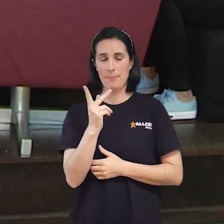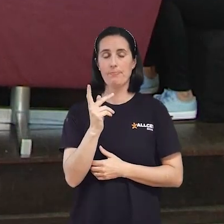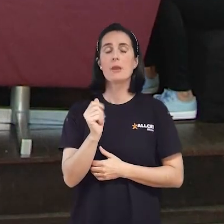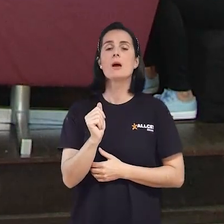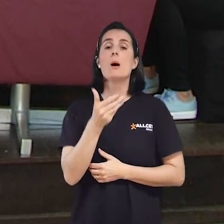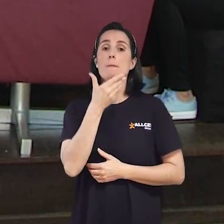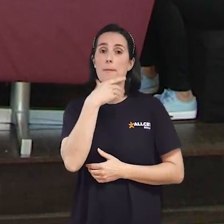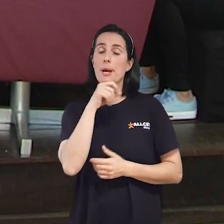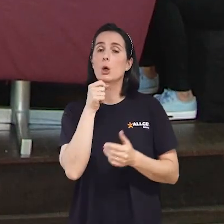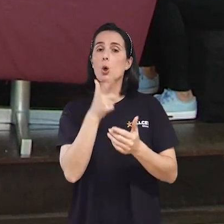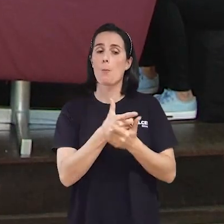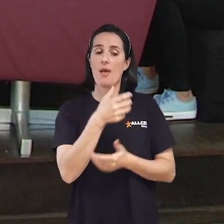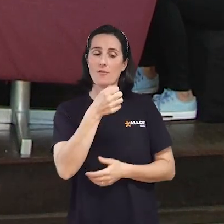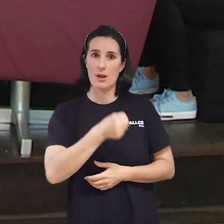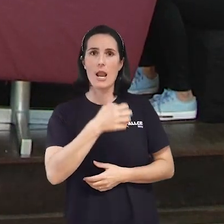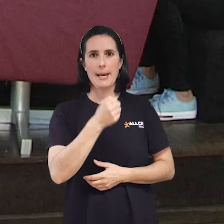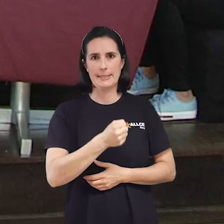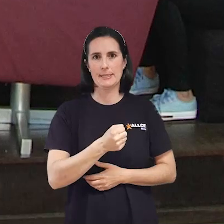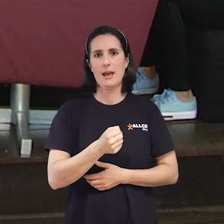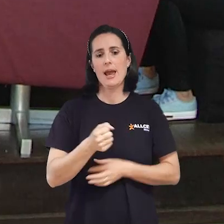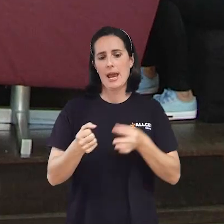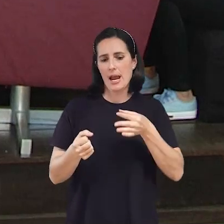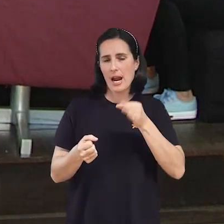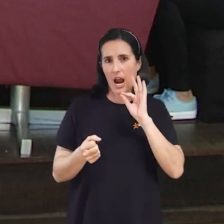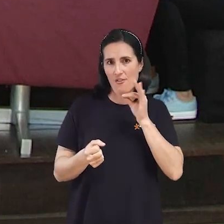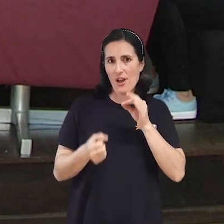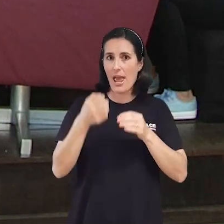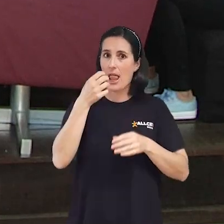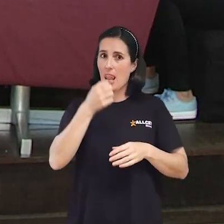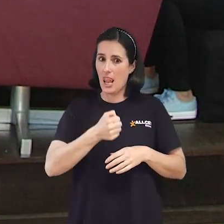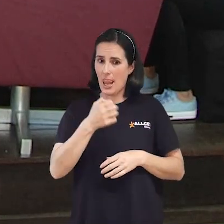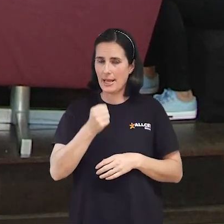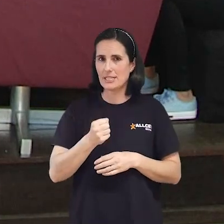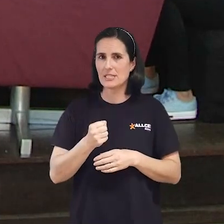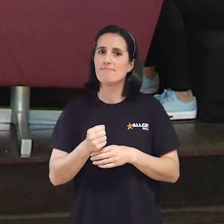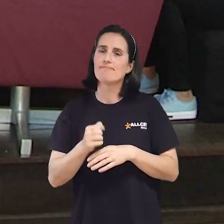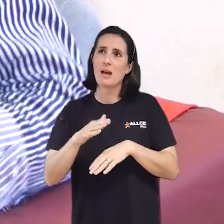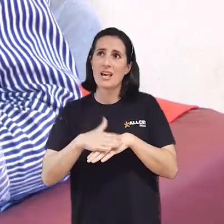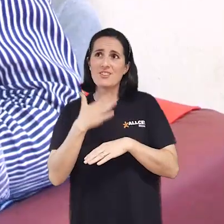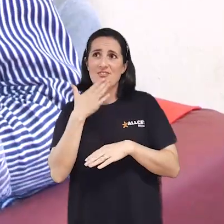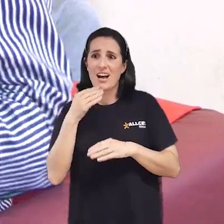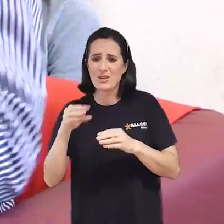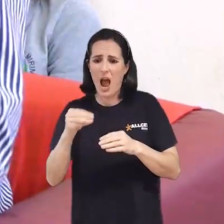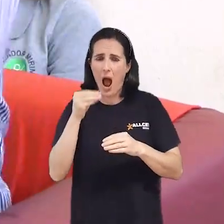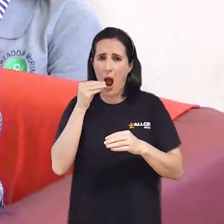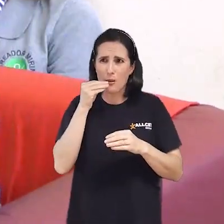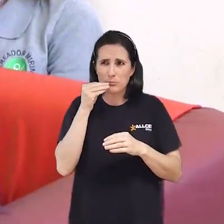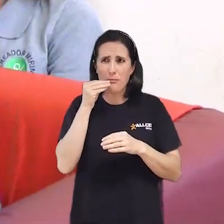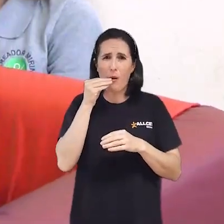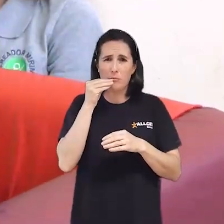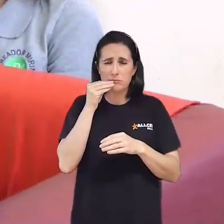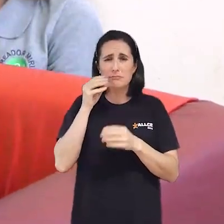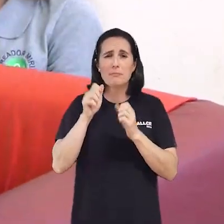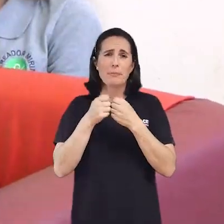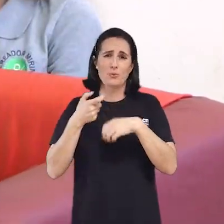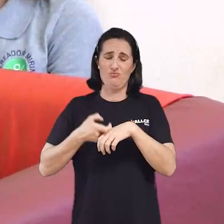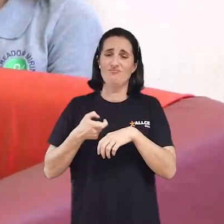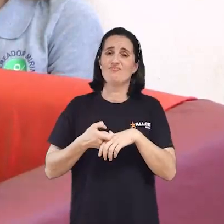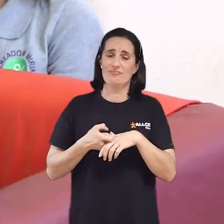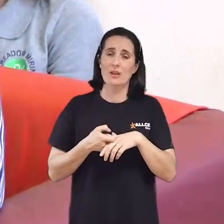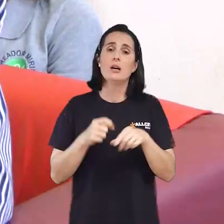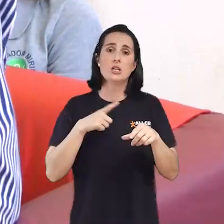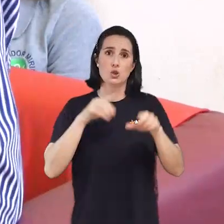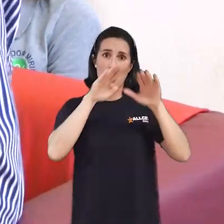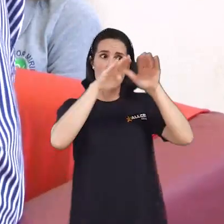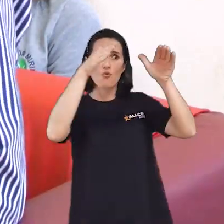Quando o pai recebia pagamento, o salário dele, que ele trabalhava na Colback, aí o pai conseguia comprar leite. Aí